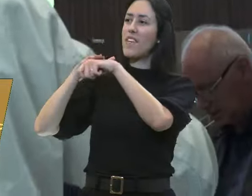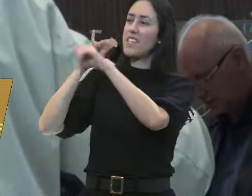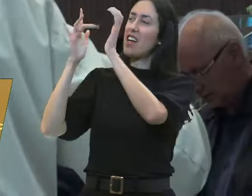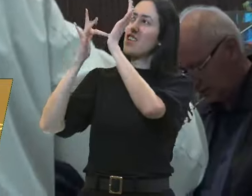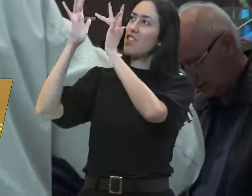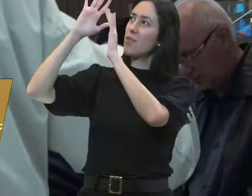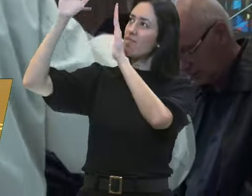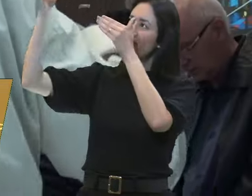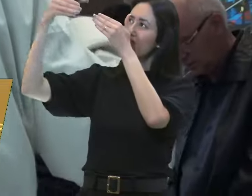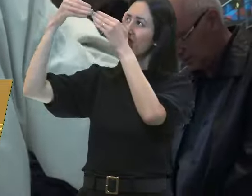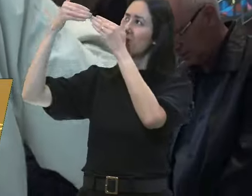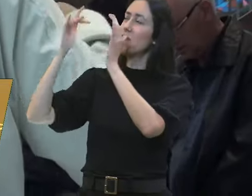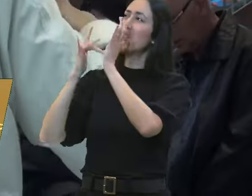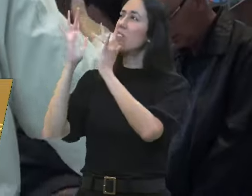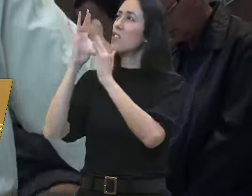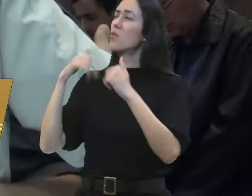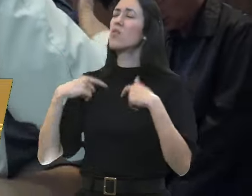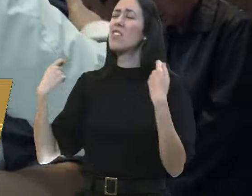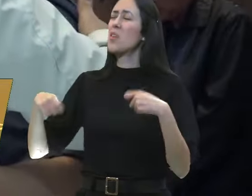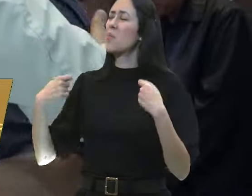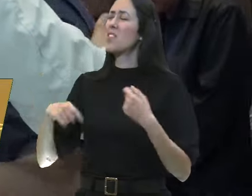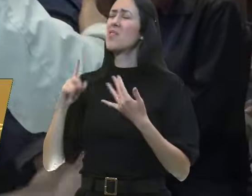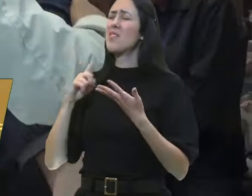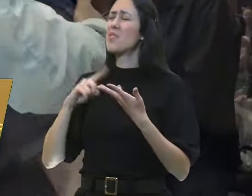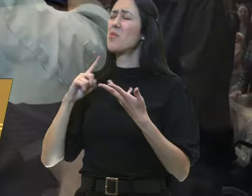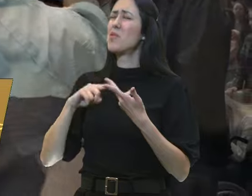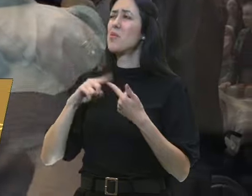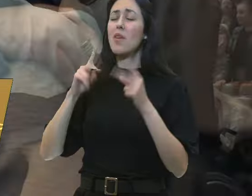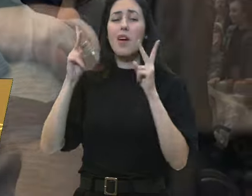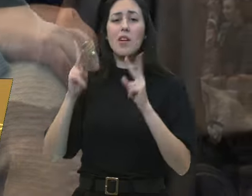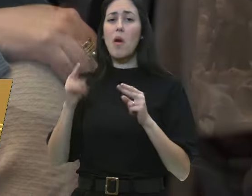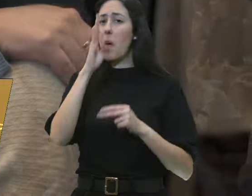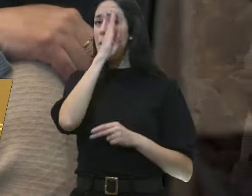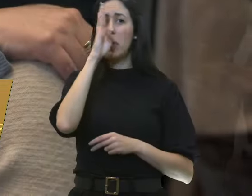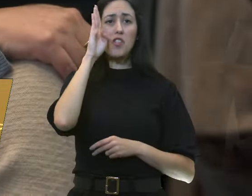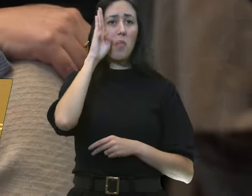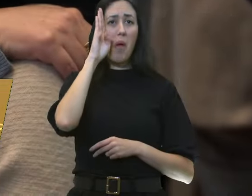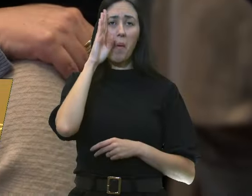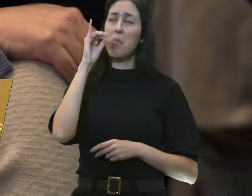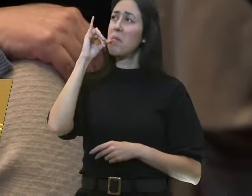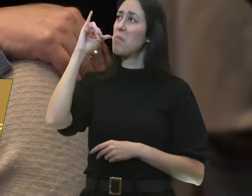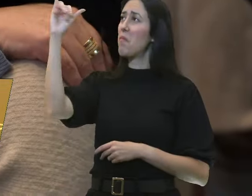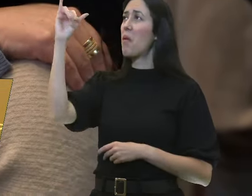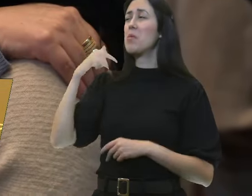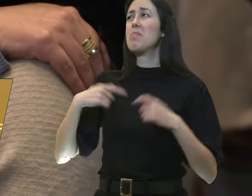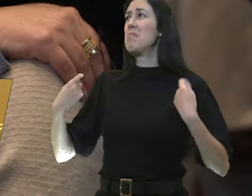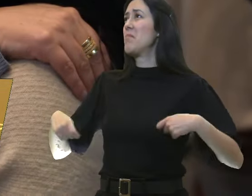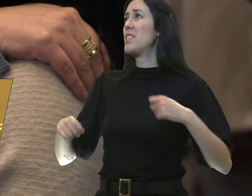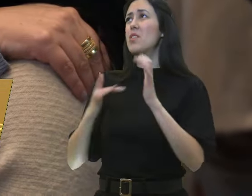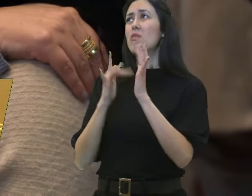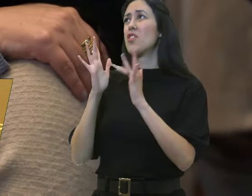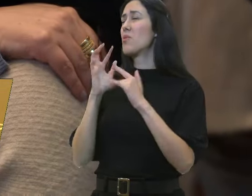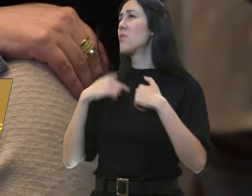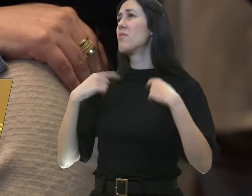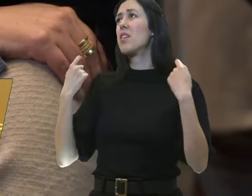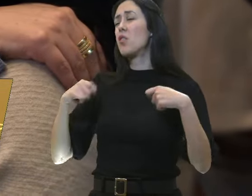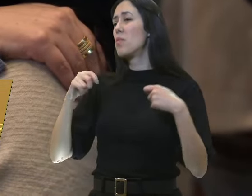dizer: é disso que eu preciso. Lembra o Bartimeu? Ele disse o que ele precisava. Olha, Jesus, eu preciso